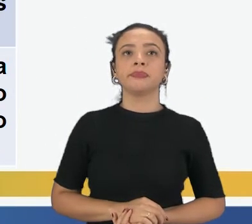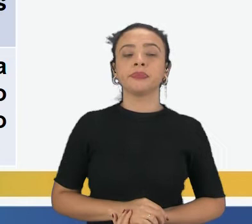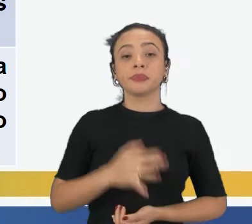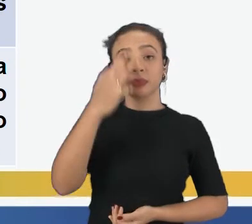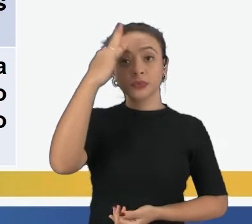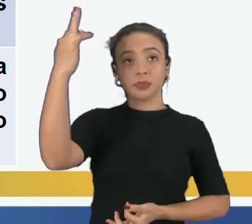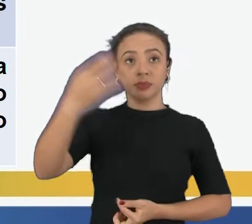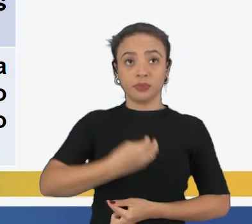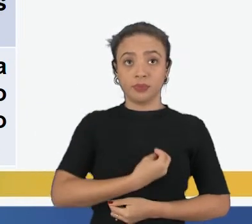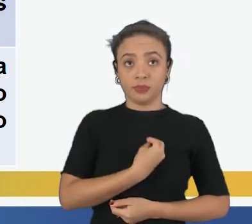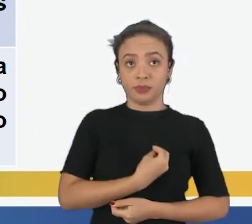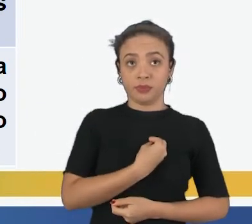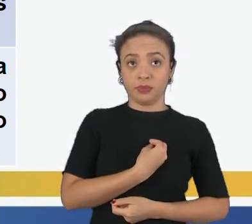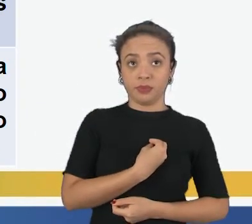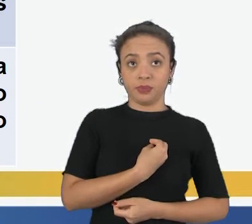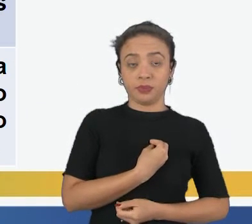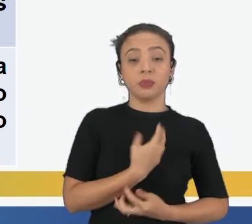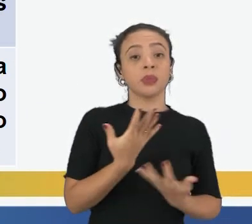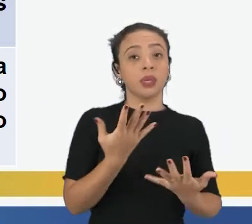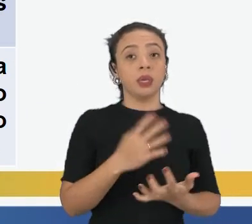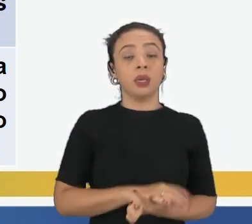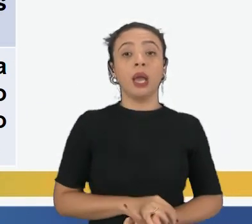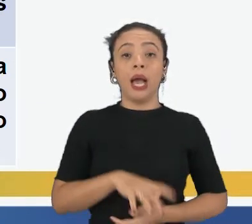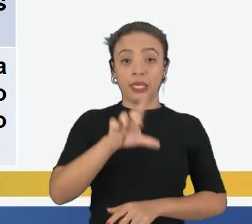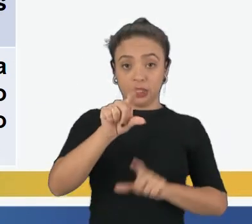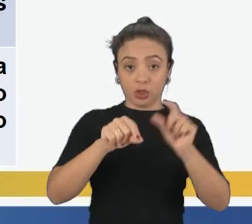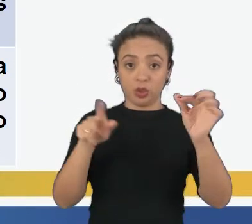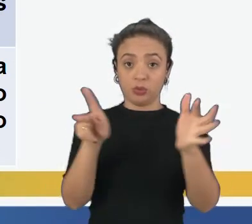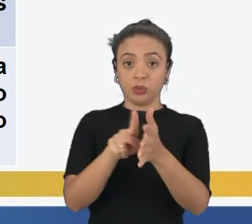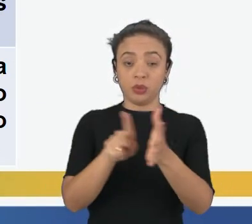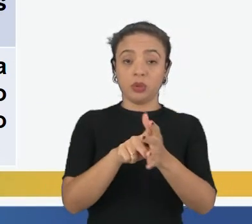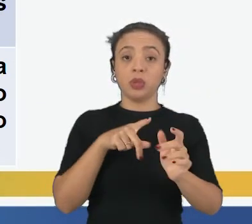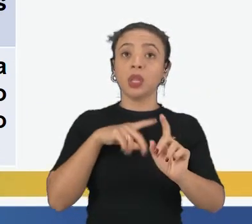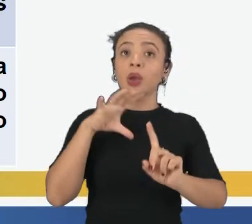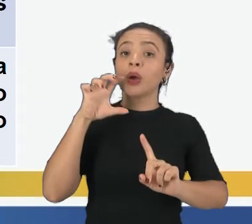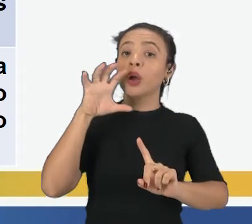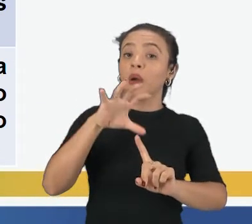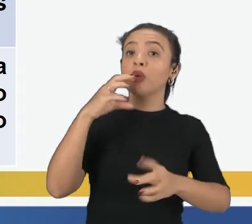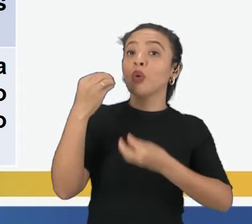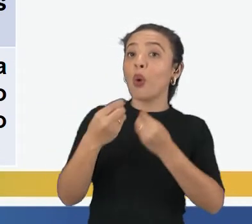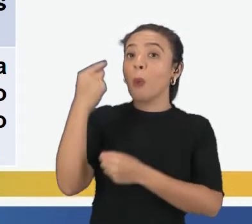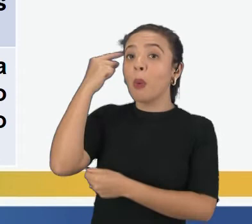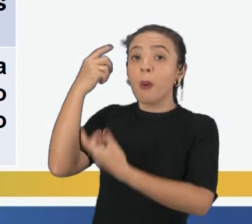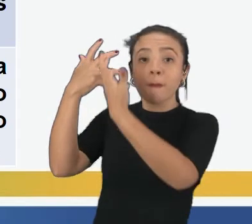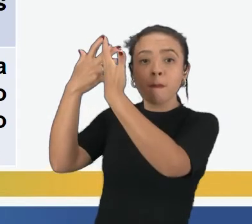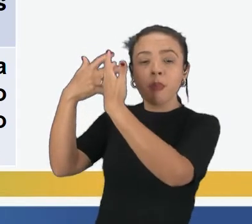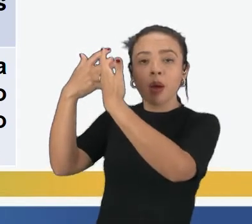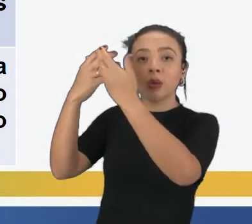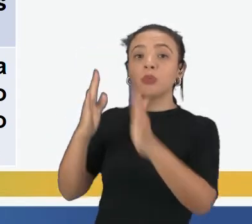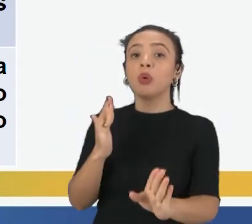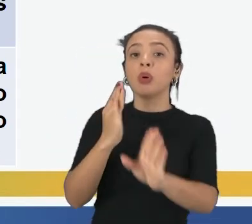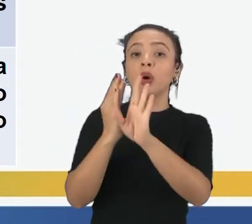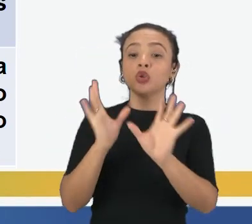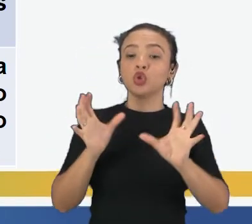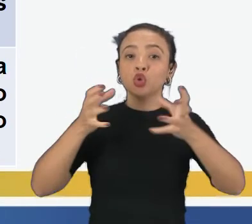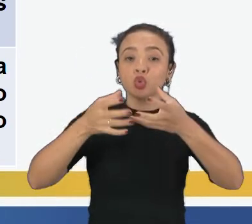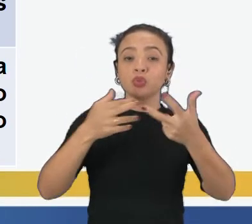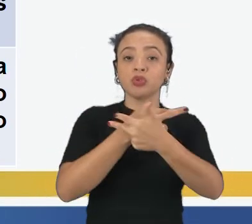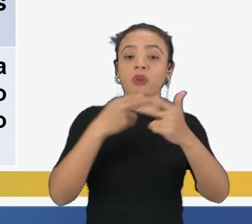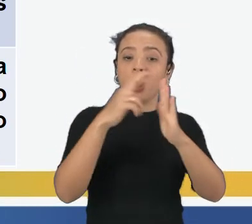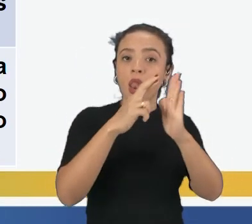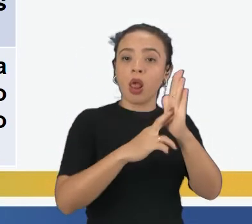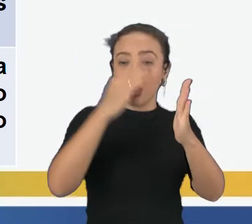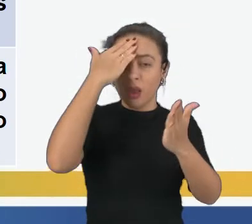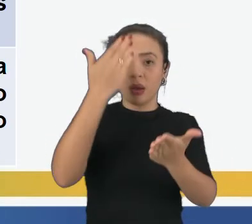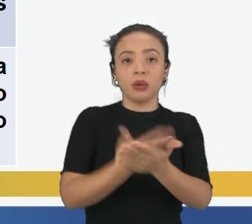filosofias de vida as escolhas dela refletem o modo de pensar derivado de um conjunto de crenças e